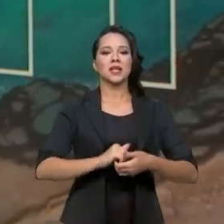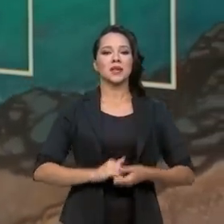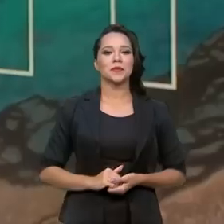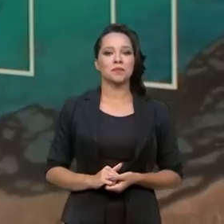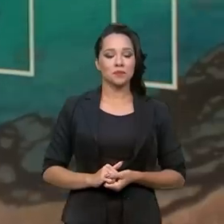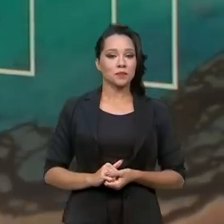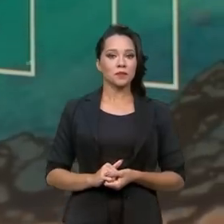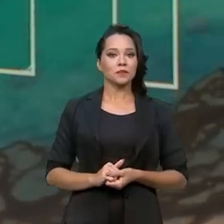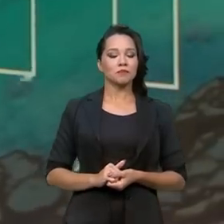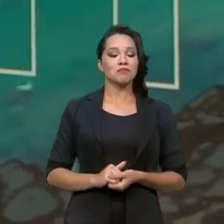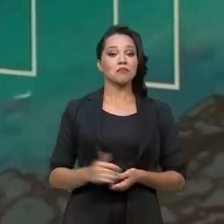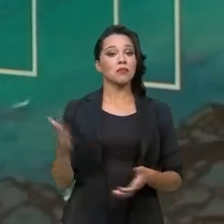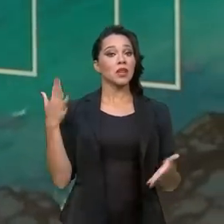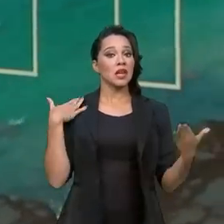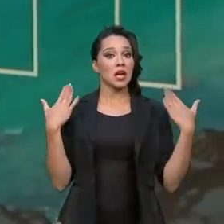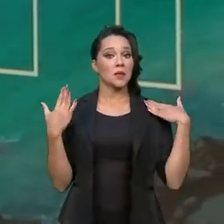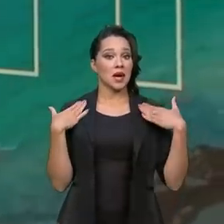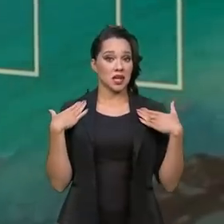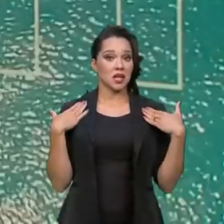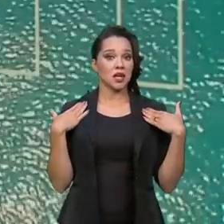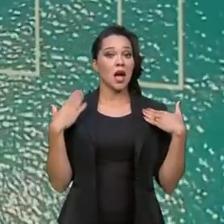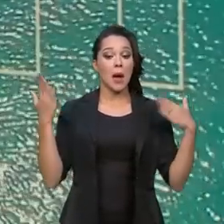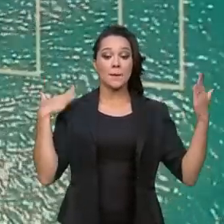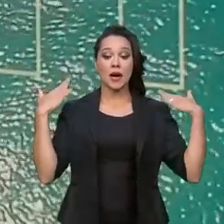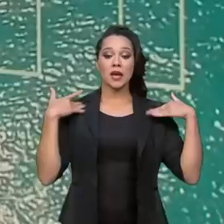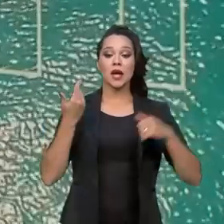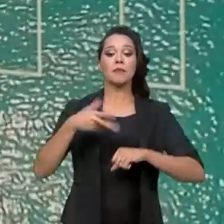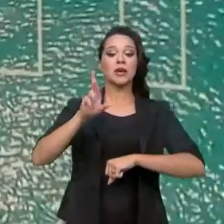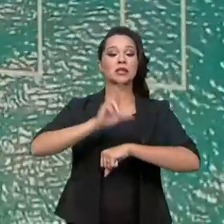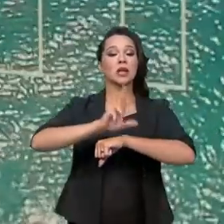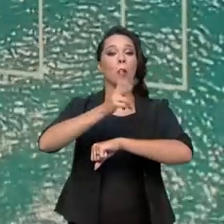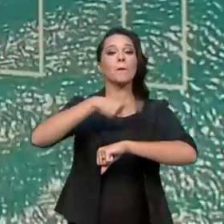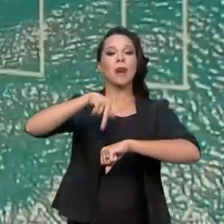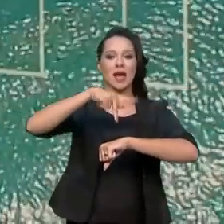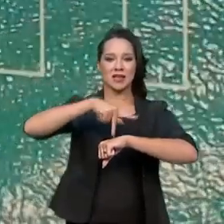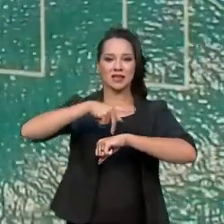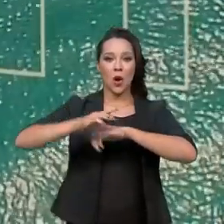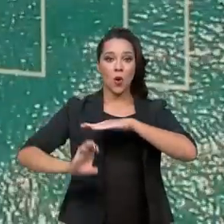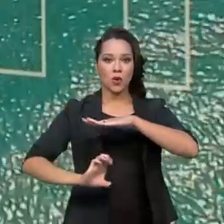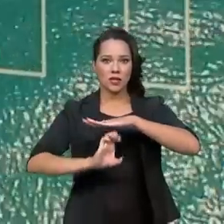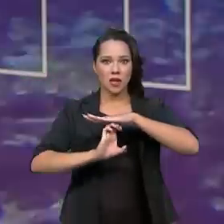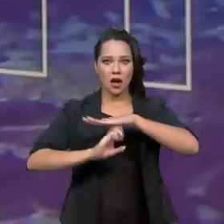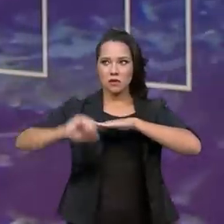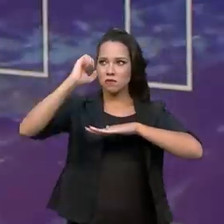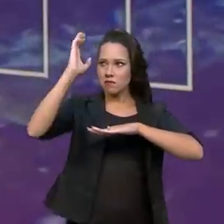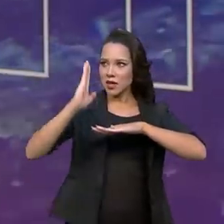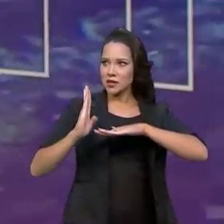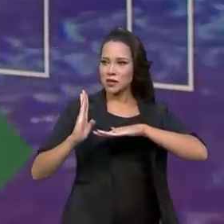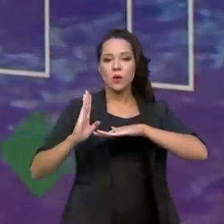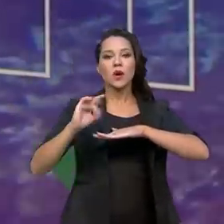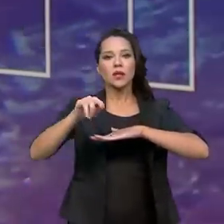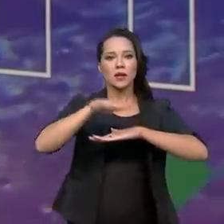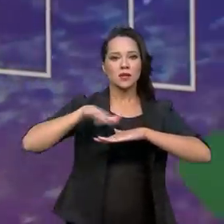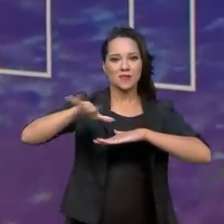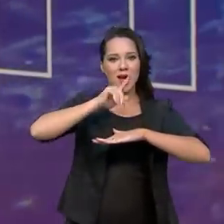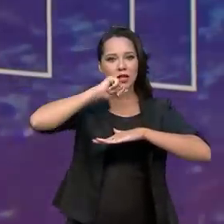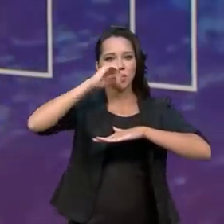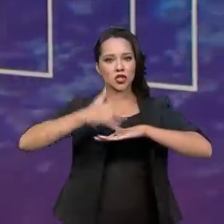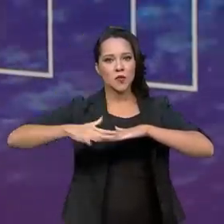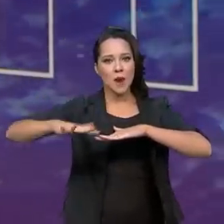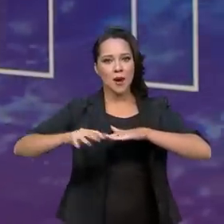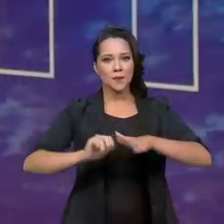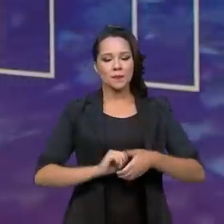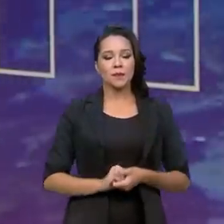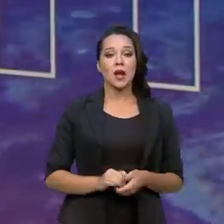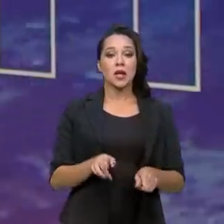em que a Marinha representa o Estado nessa nessa porção, né, nesse espaço marítimo. E